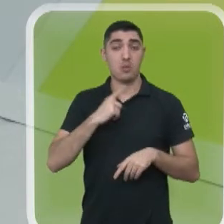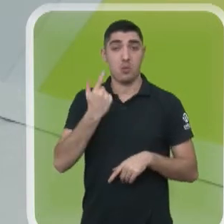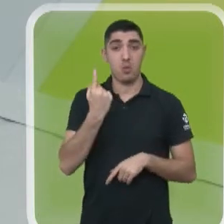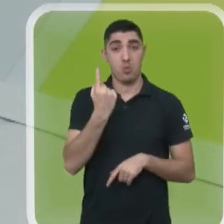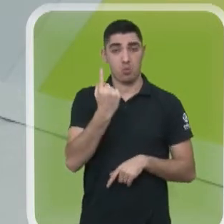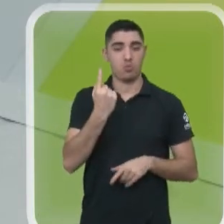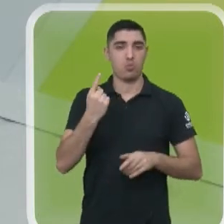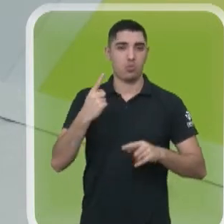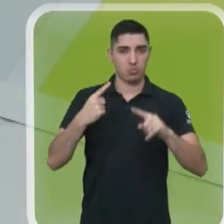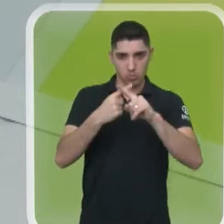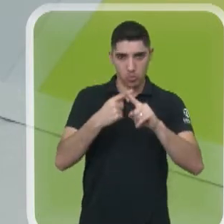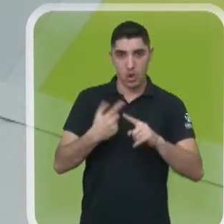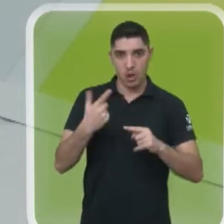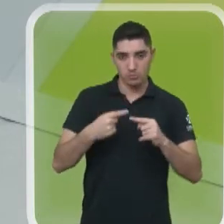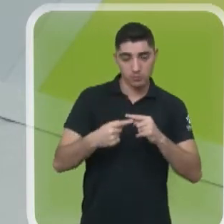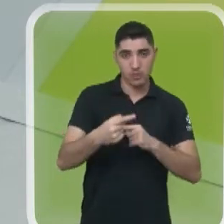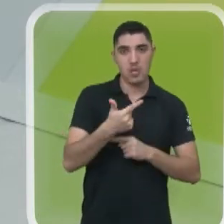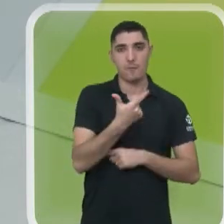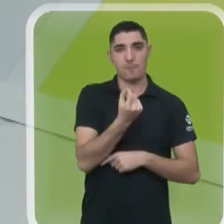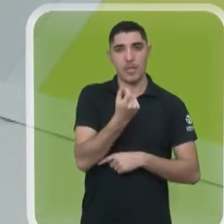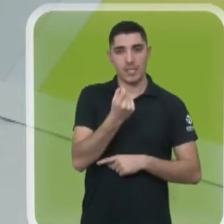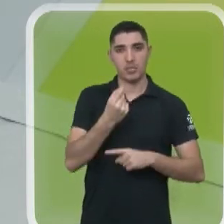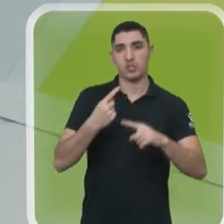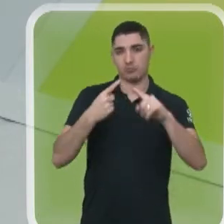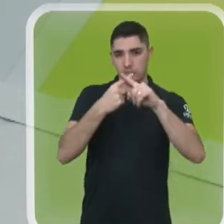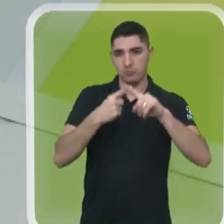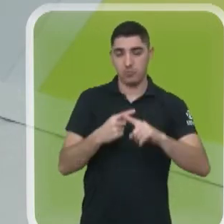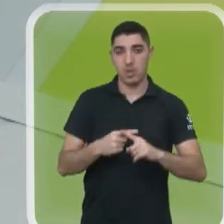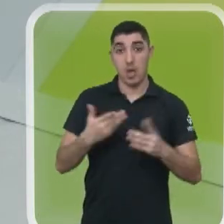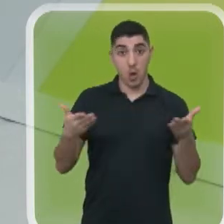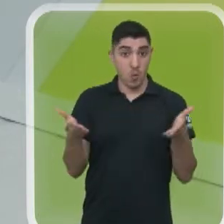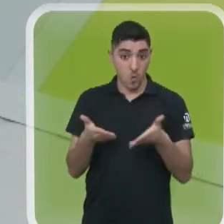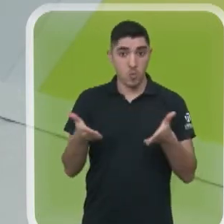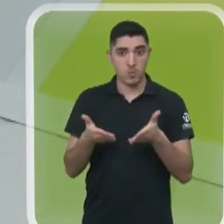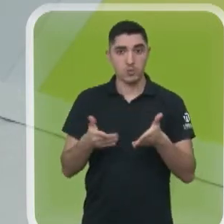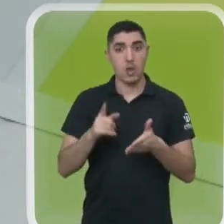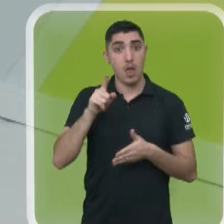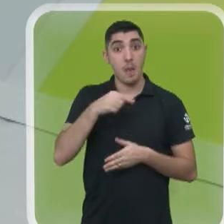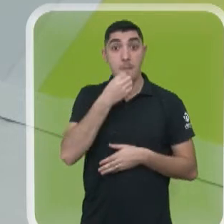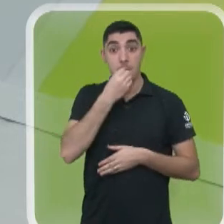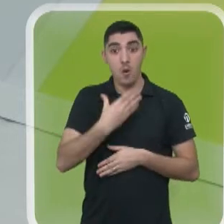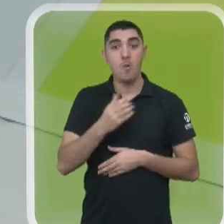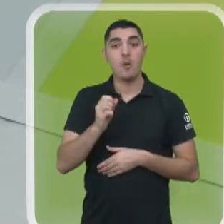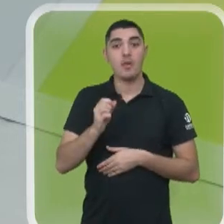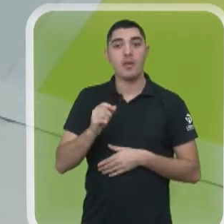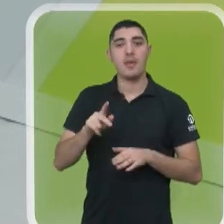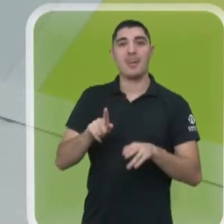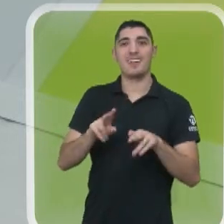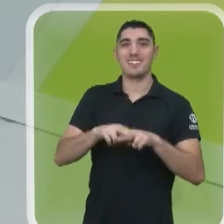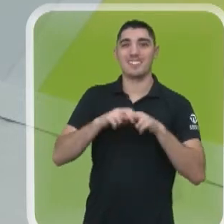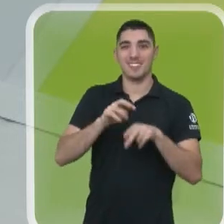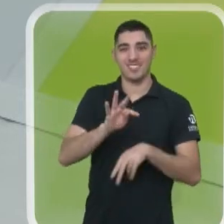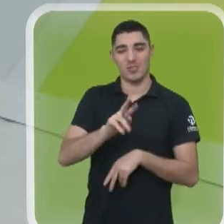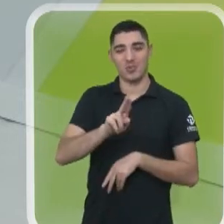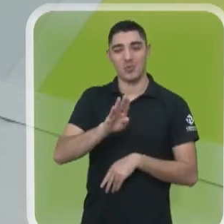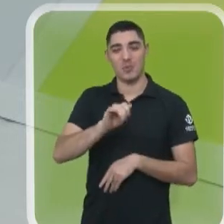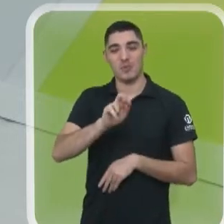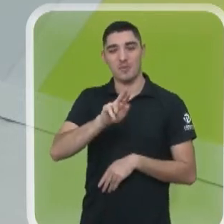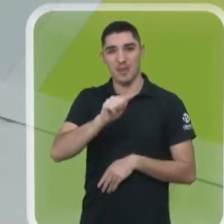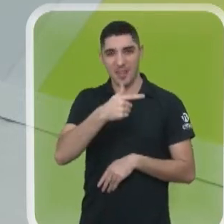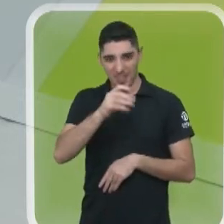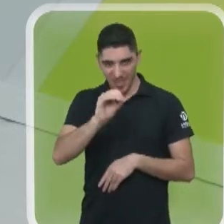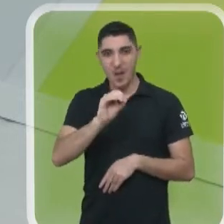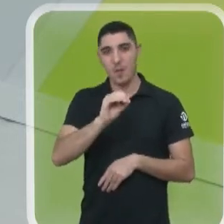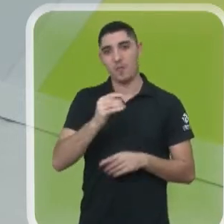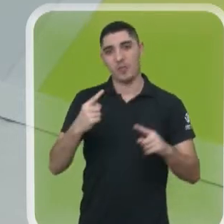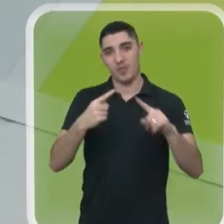penúltima rodada vigésima rodada da Liga Nacional que vai ser hoje aliás um jogo muito bom aí tubarão e Pato a fauna ali vibrando